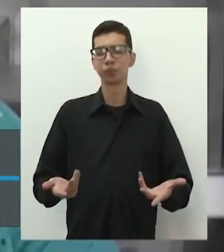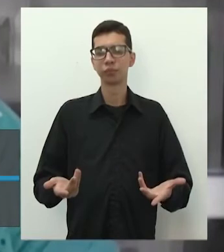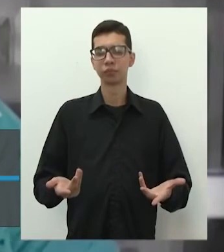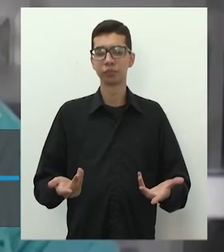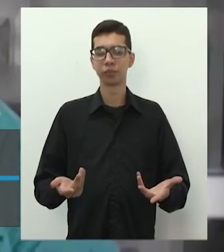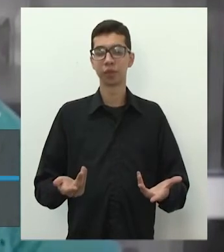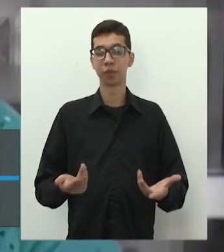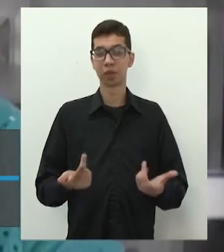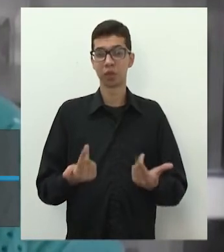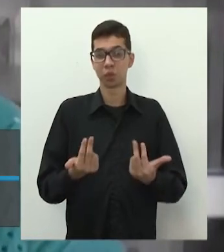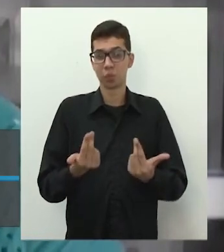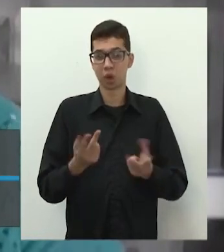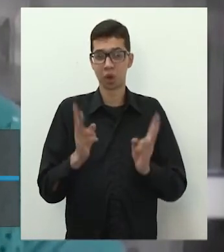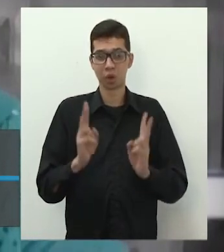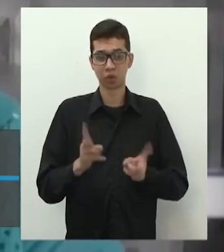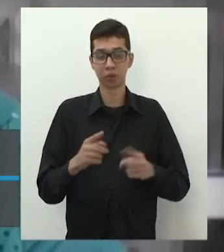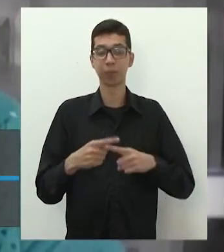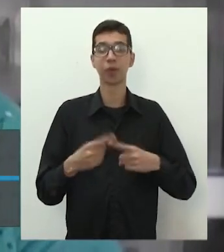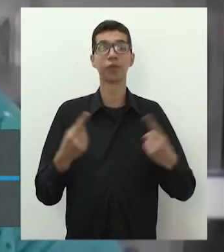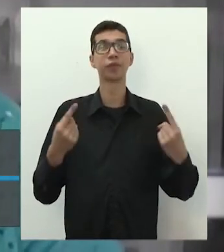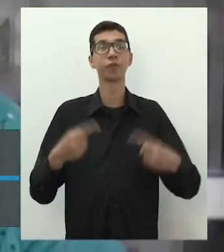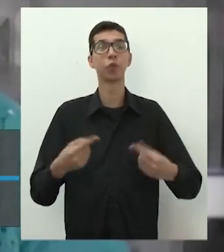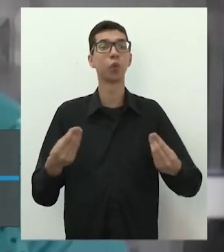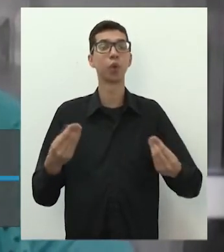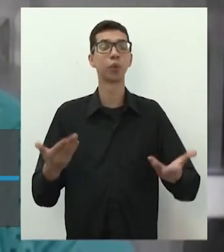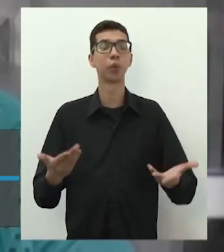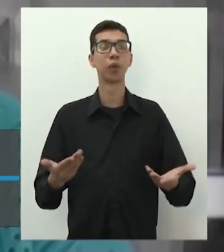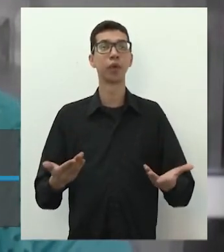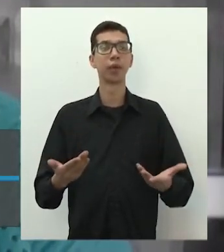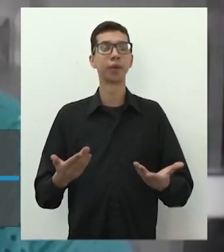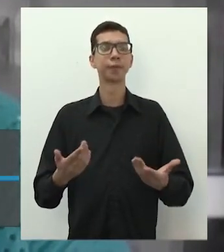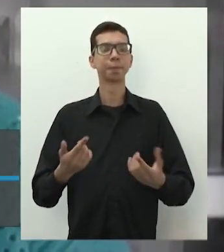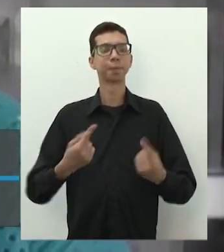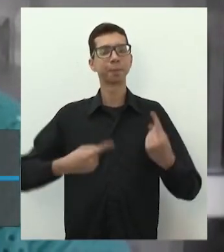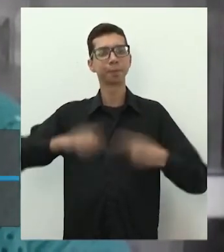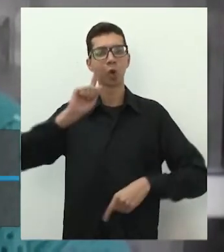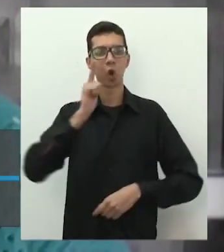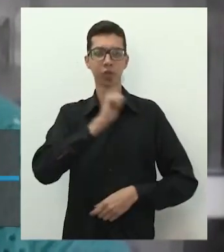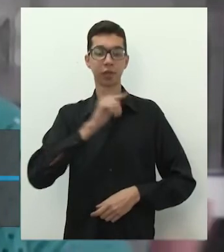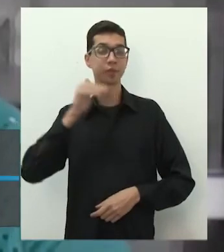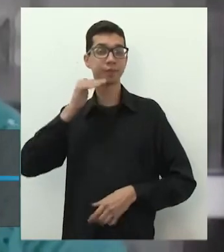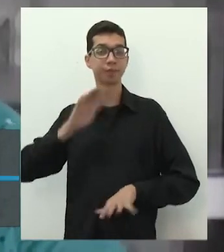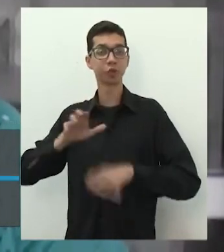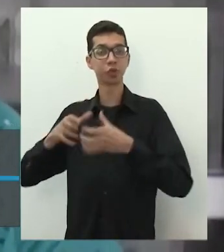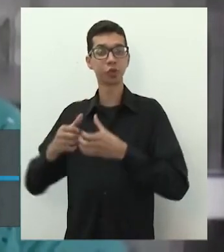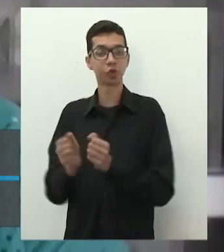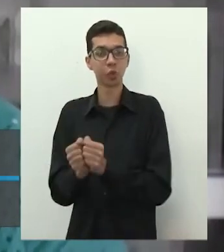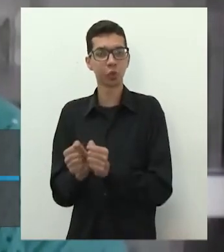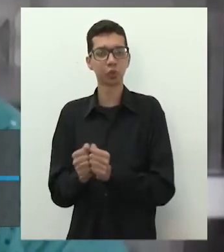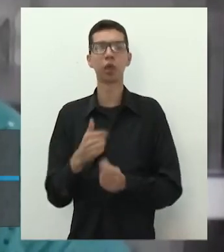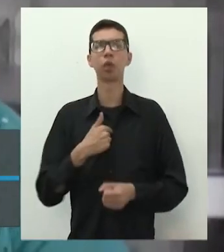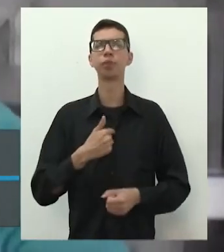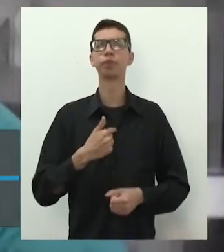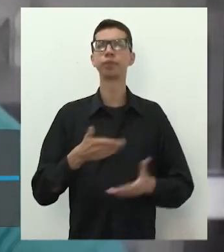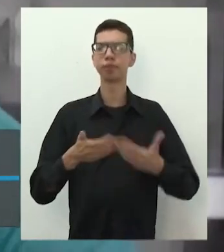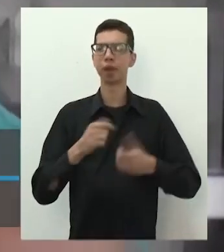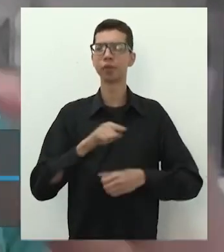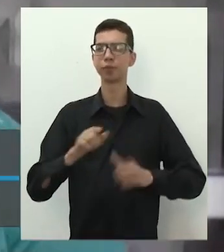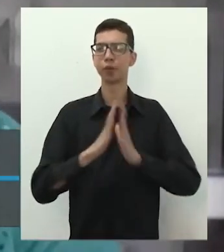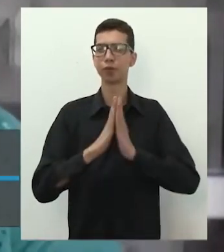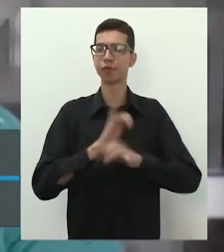questão de como que as pessoas se mobilizam, né? A questão do churrasco. Muita gente entrou aqui no chat também para dizer que ia adorar sexta-feira,